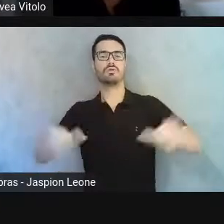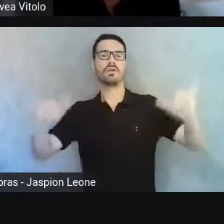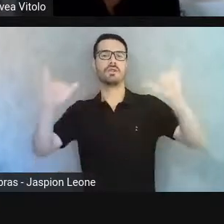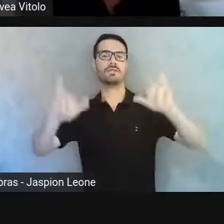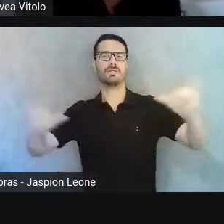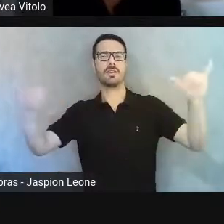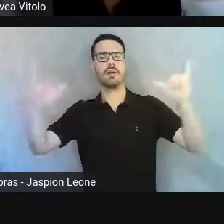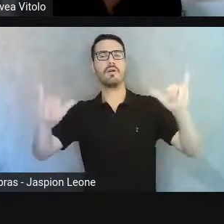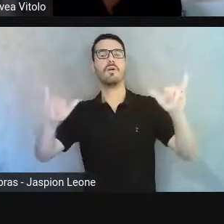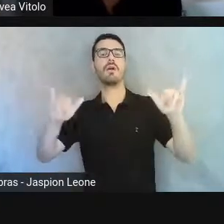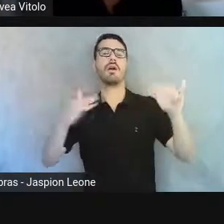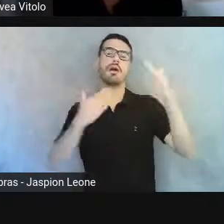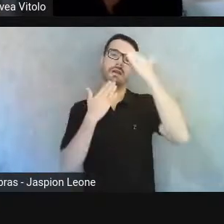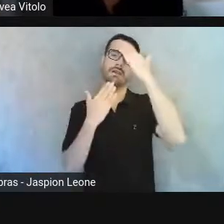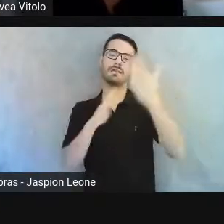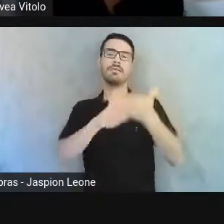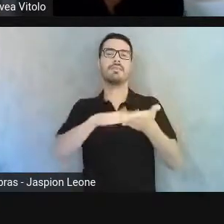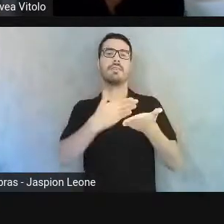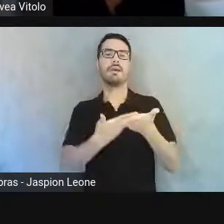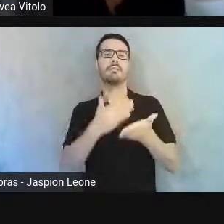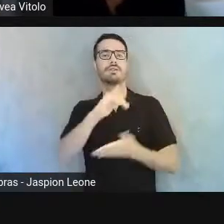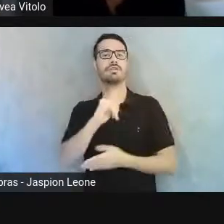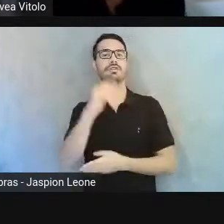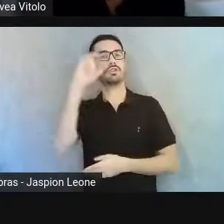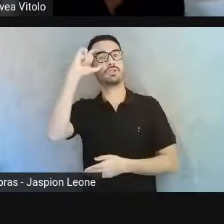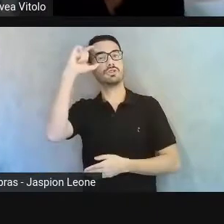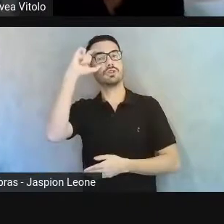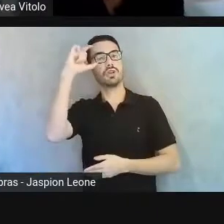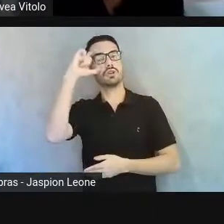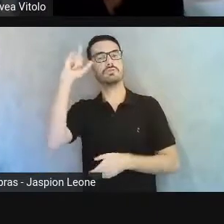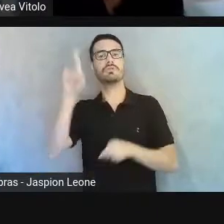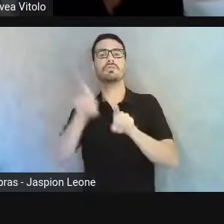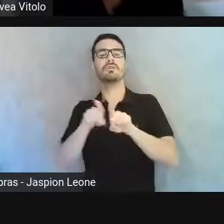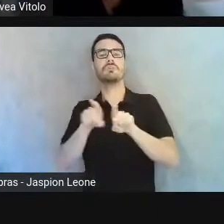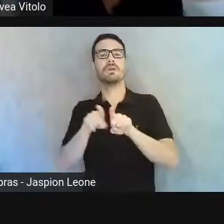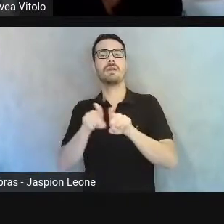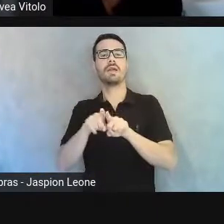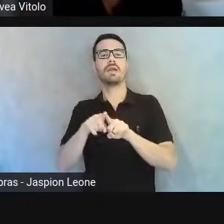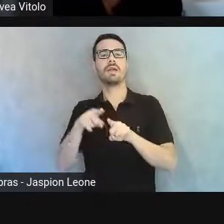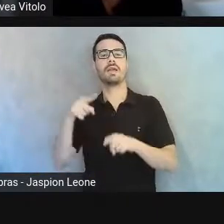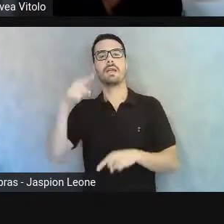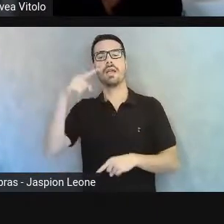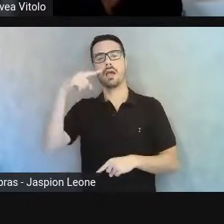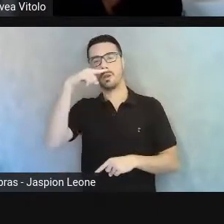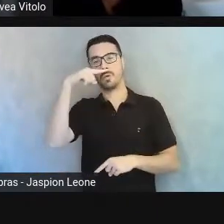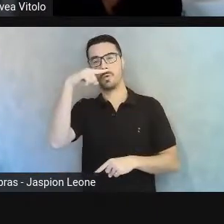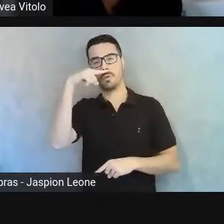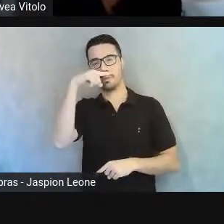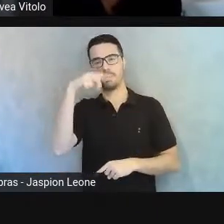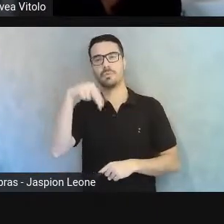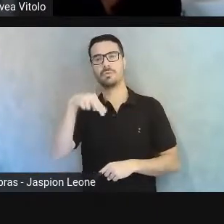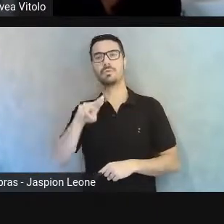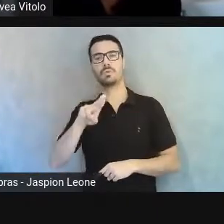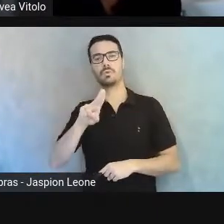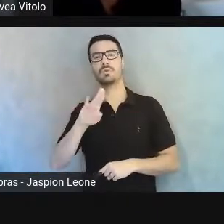o Jaspion e a Núbia, que fazem ampliar o alcance desse evento, aqueles colegas que não podem nos